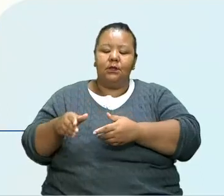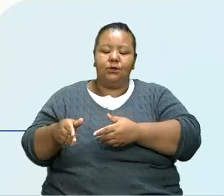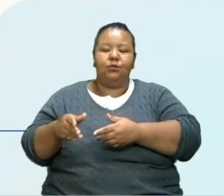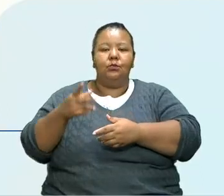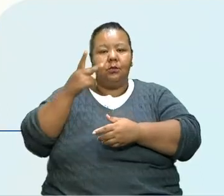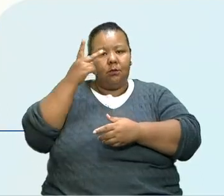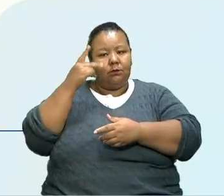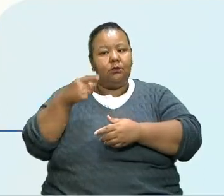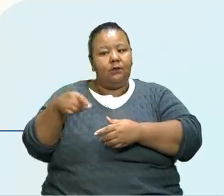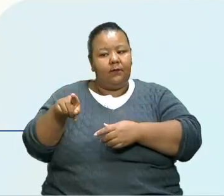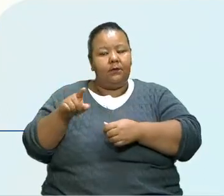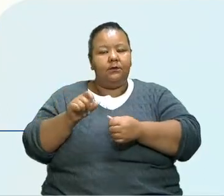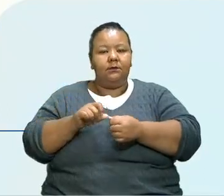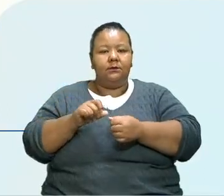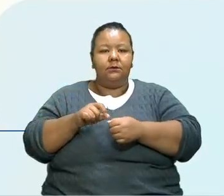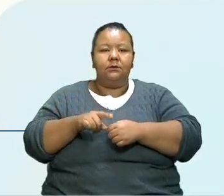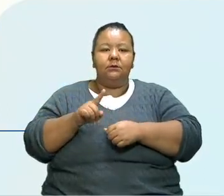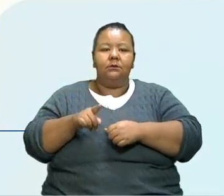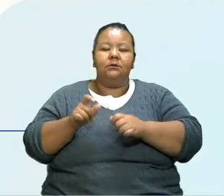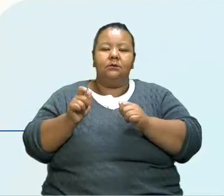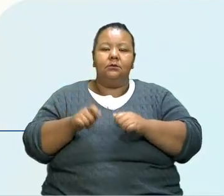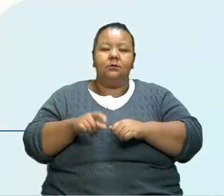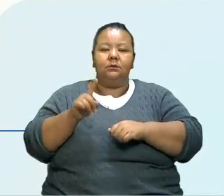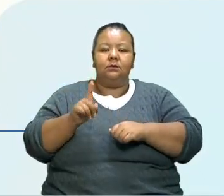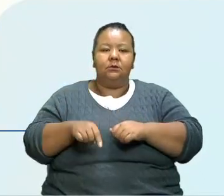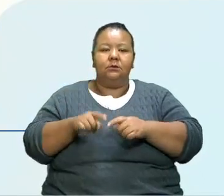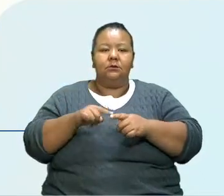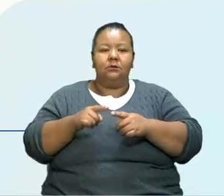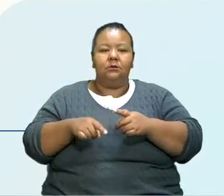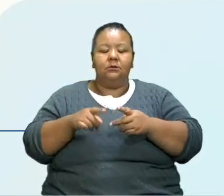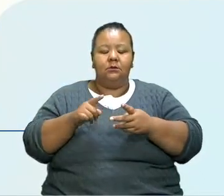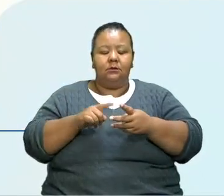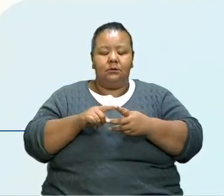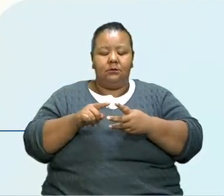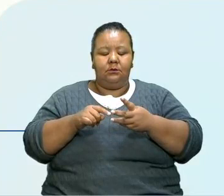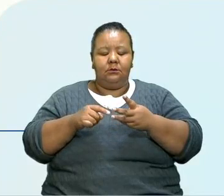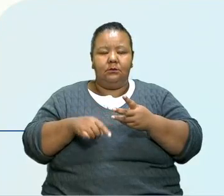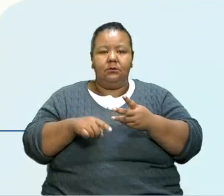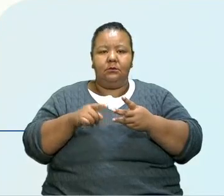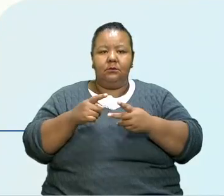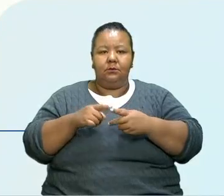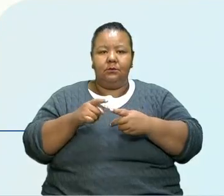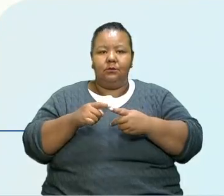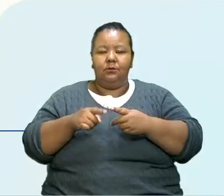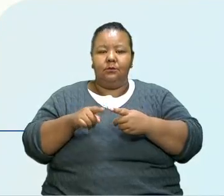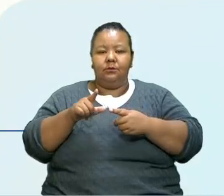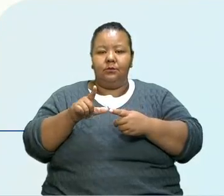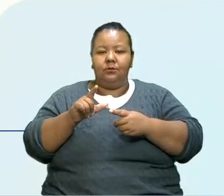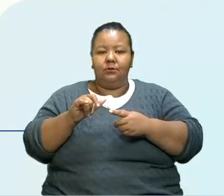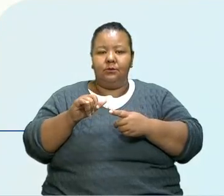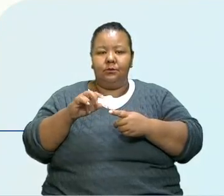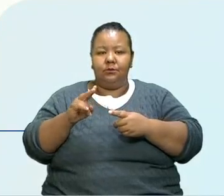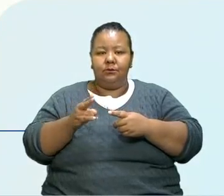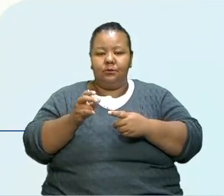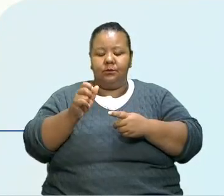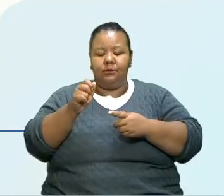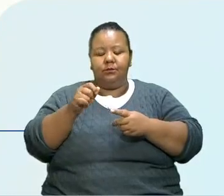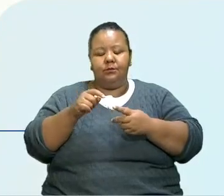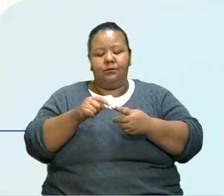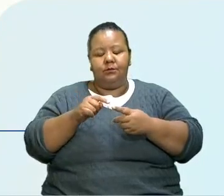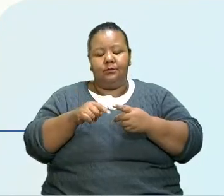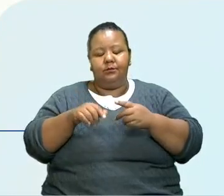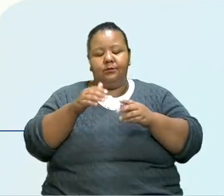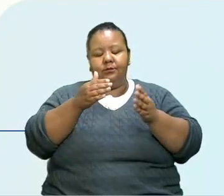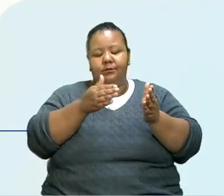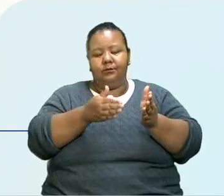vai ali e faz. Essa autoridade pode ser em três classificações. Por linha, que você dá a ordem diretamente aos seus subordinados, né, na